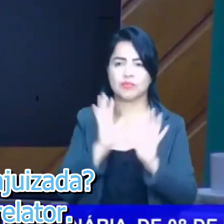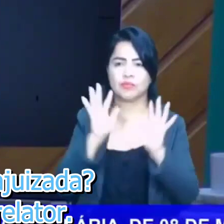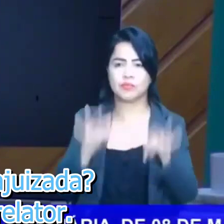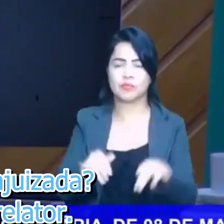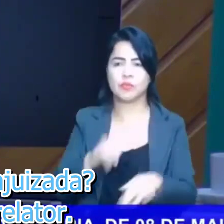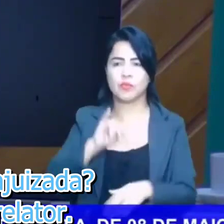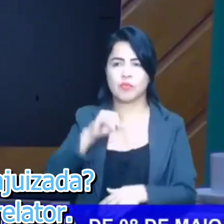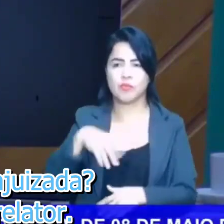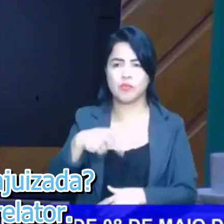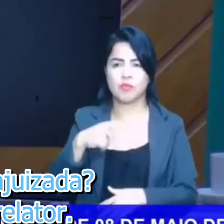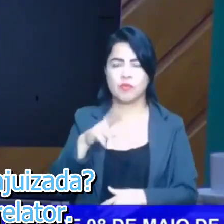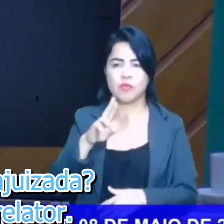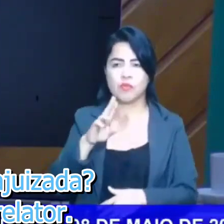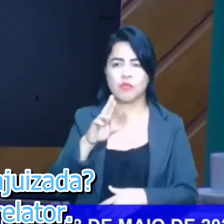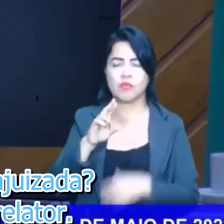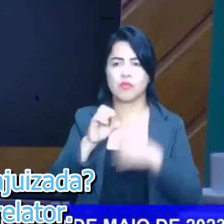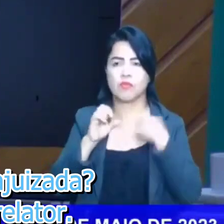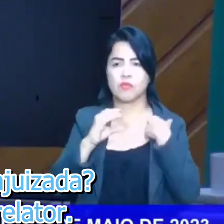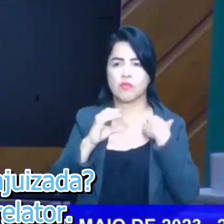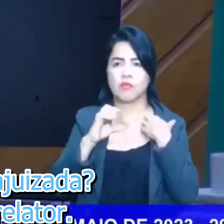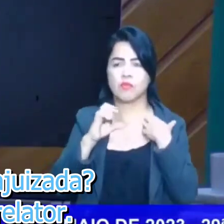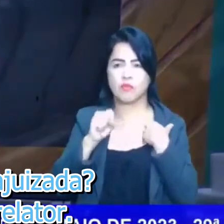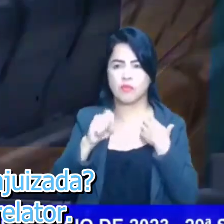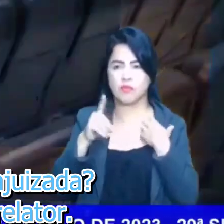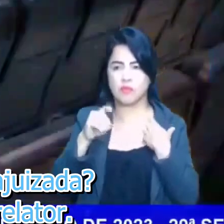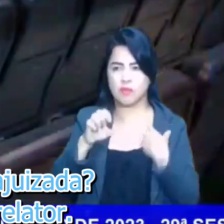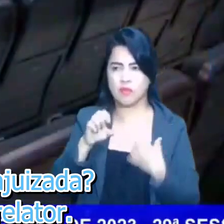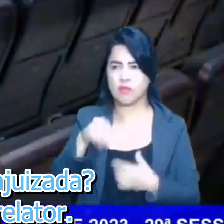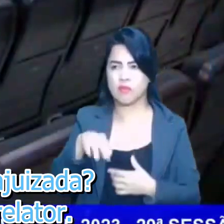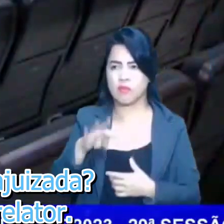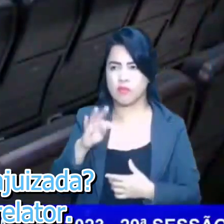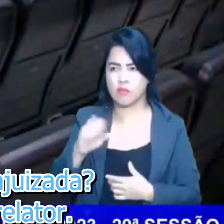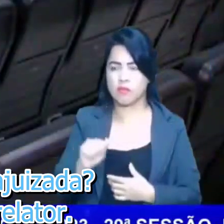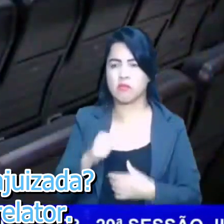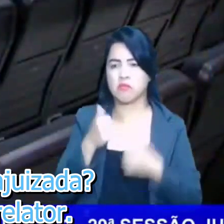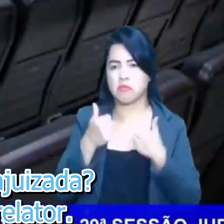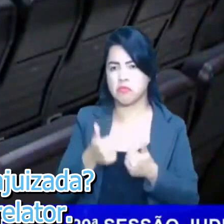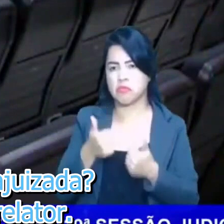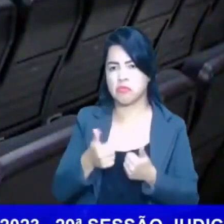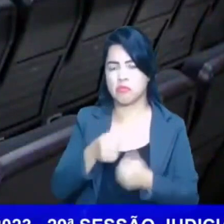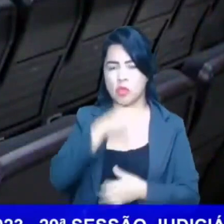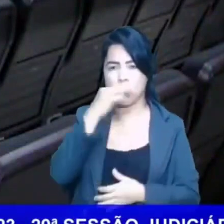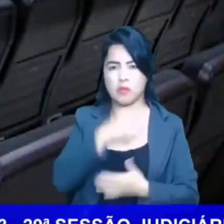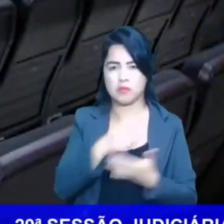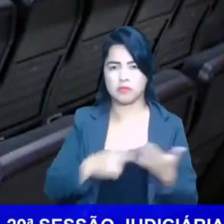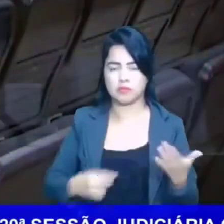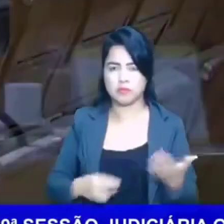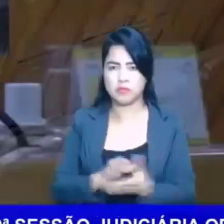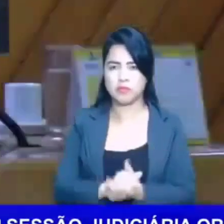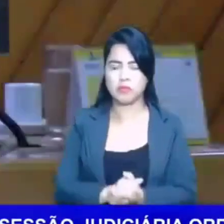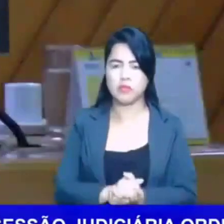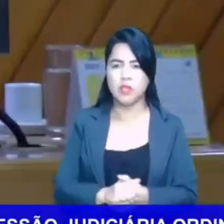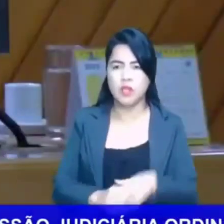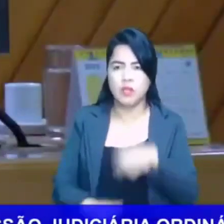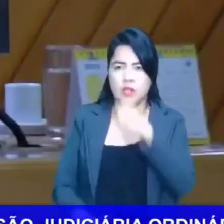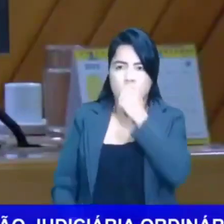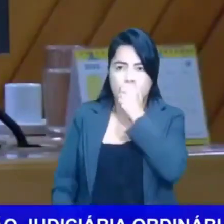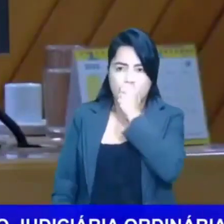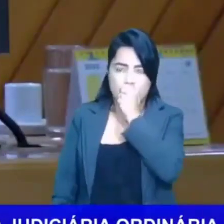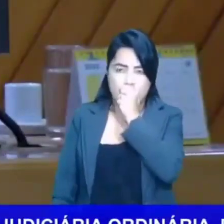a ação AGE ajuizada. Ah, pois bem, então vamos devolver a palavra. Imagem das fileiras do lado esquerdo do